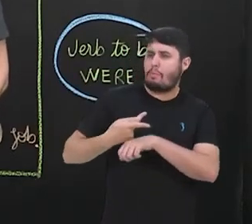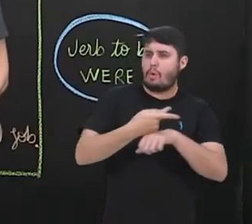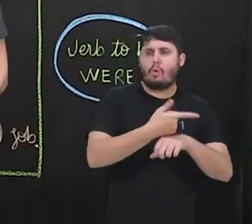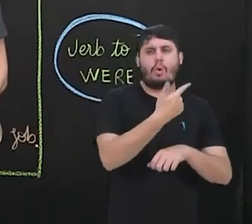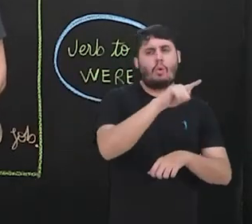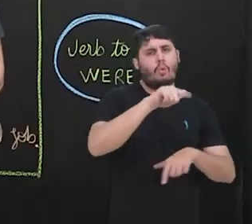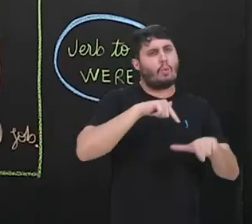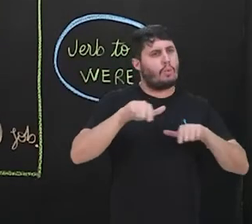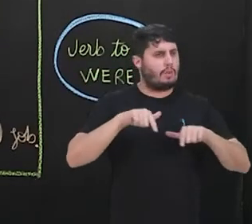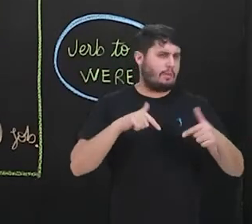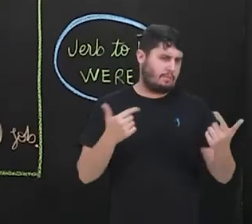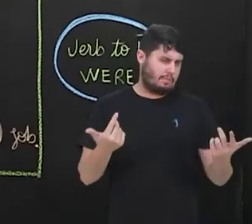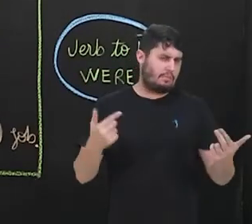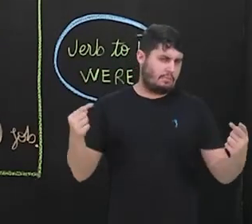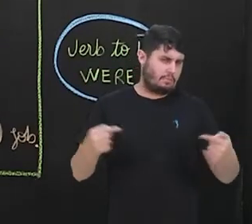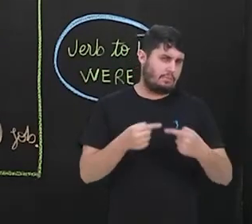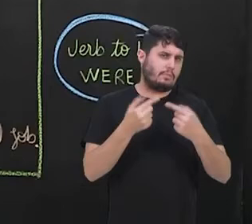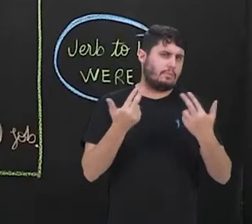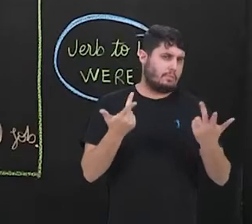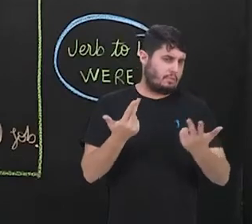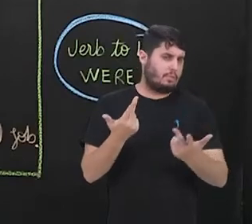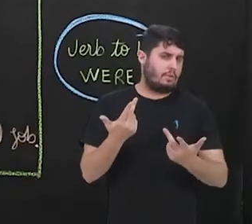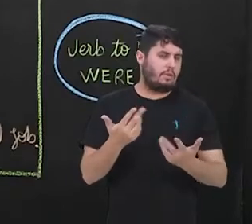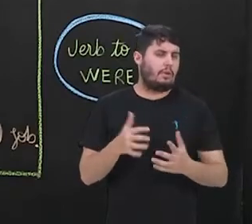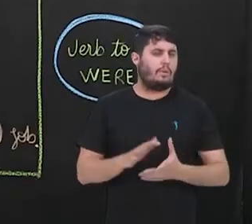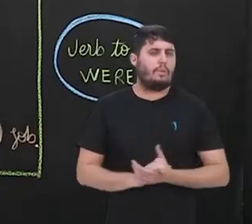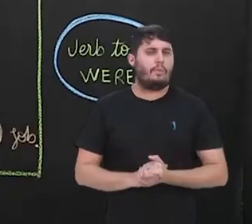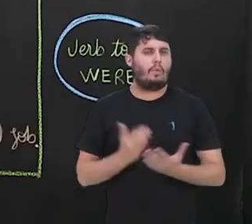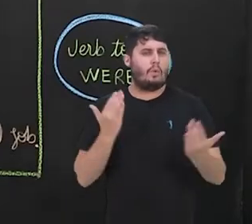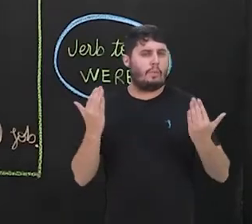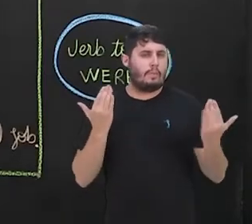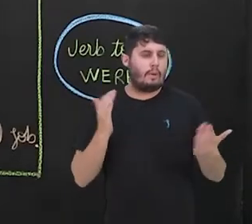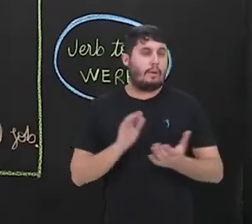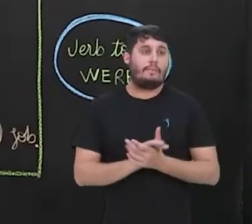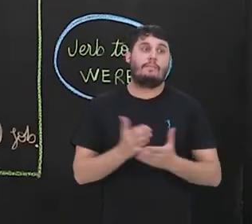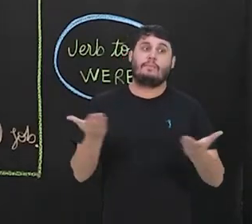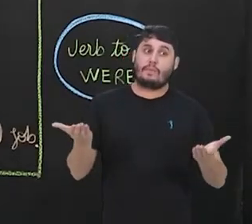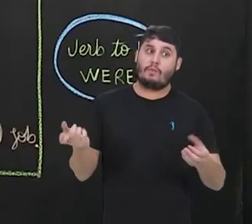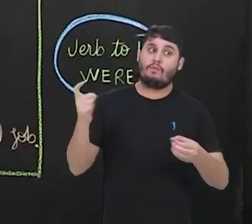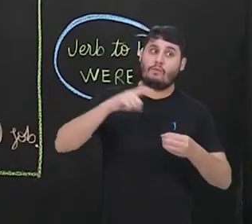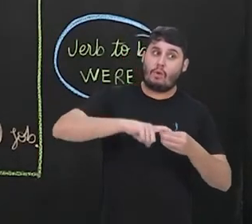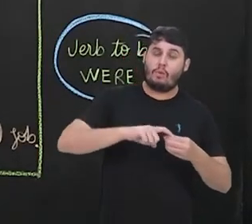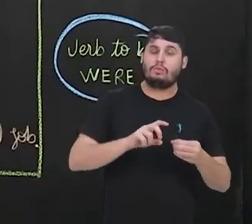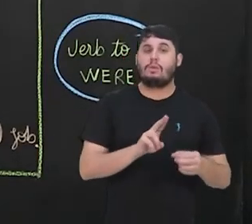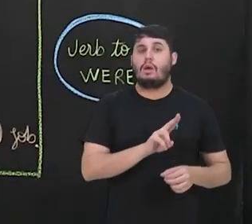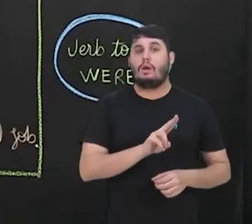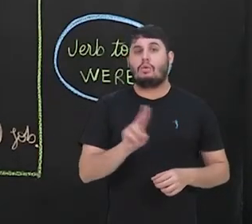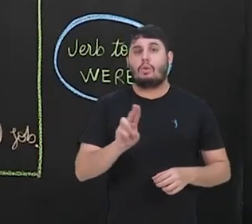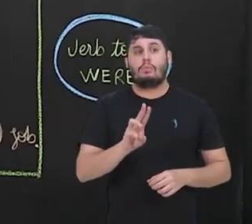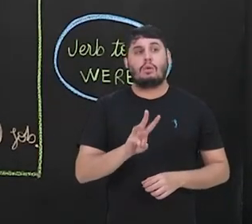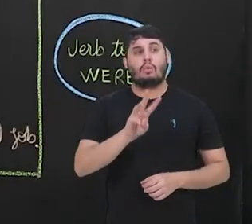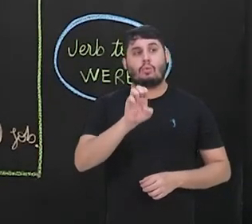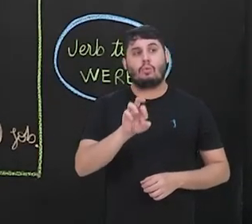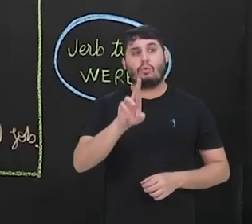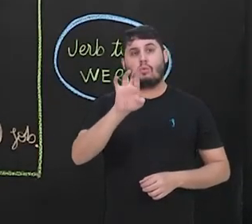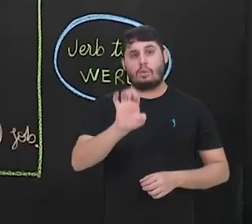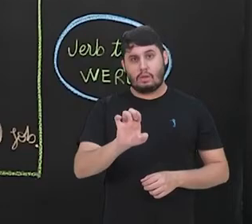E aí, eu venho para o ponto do were. O were, ele é